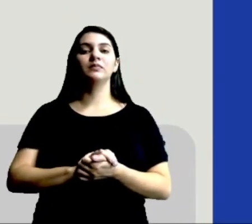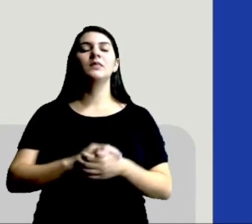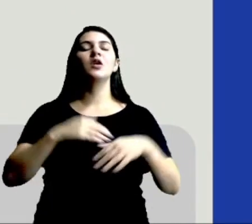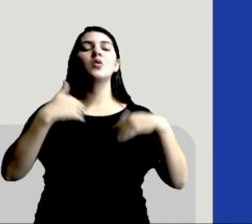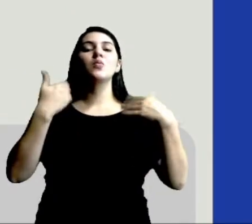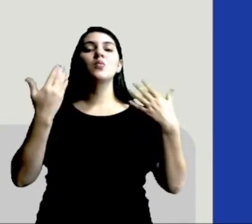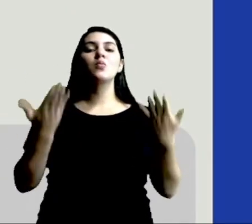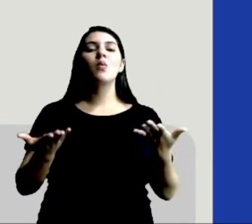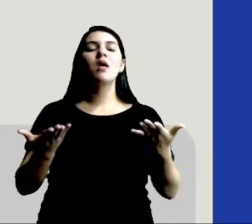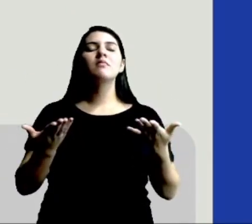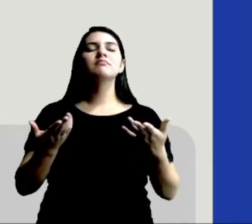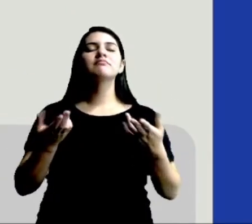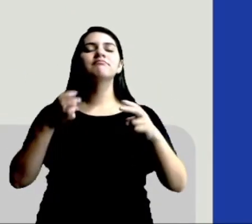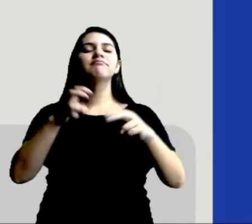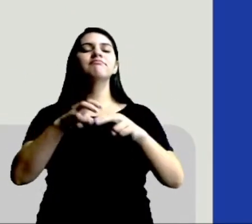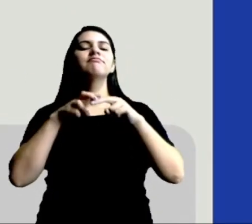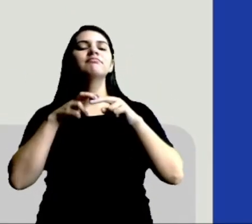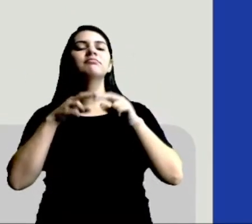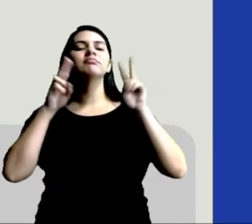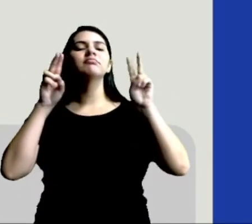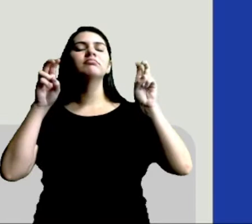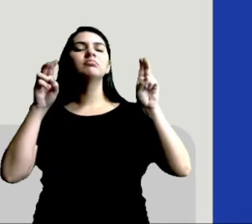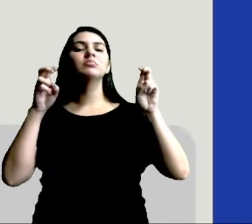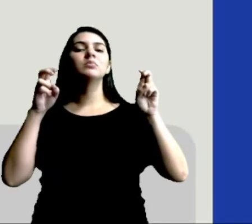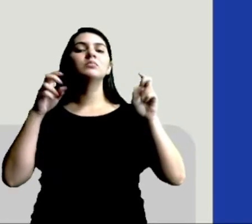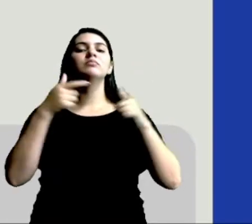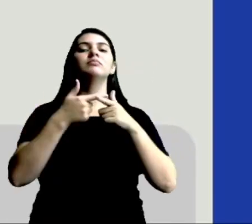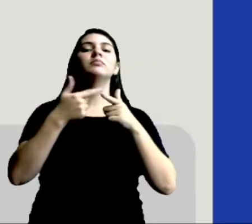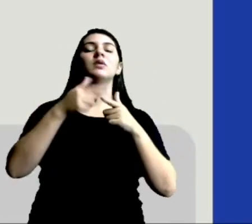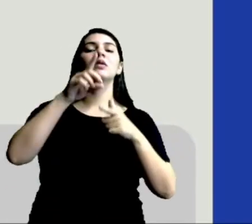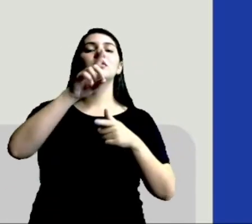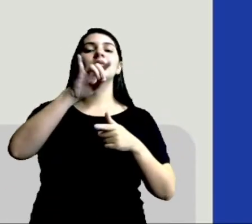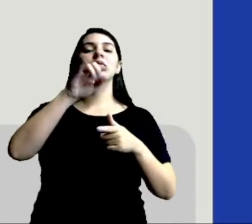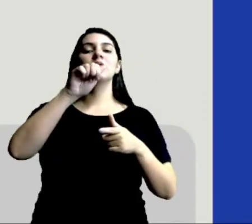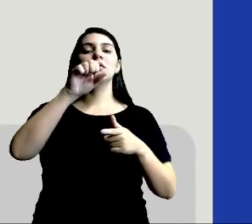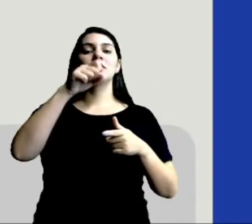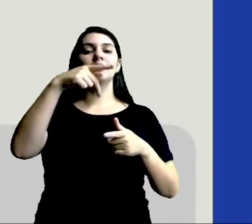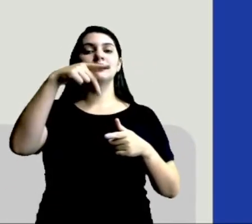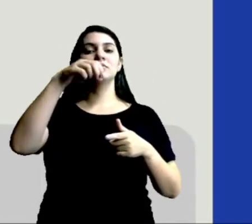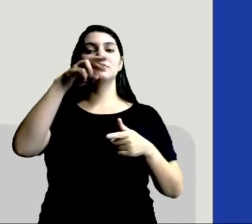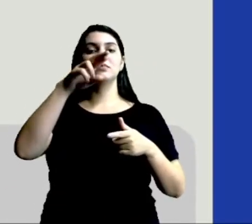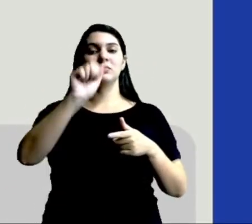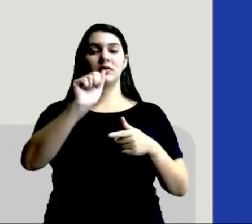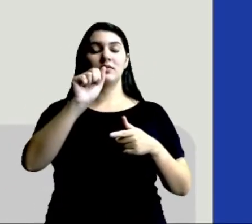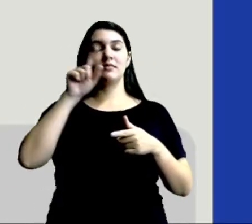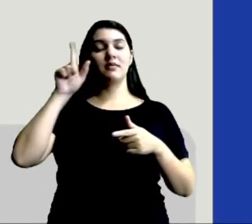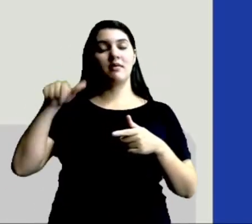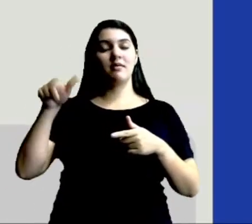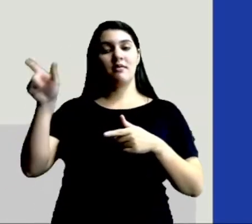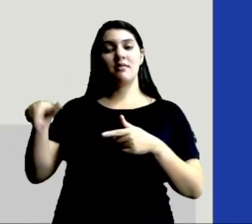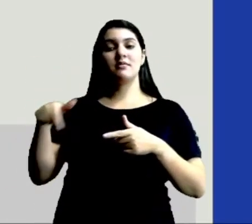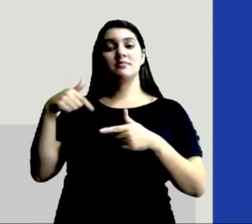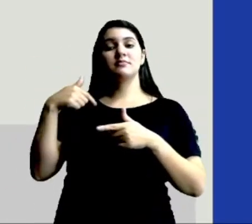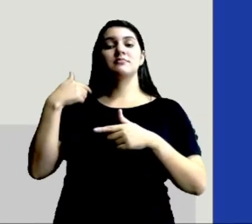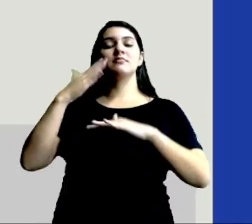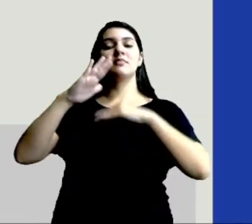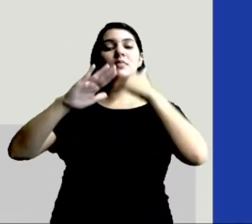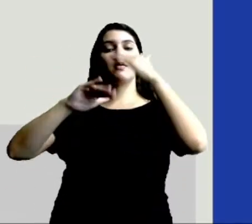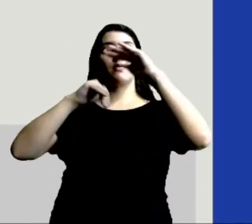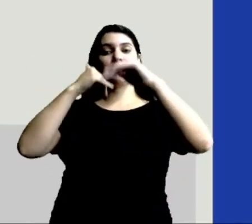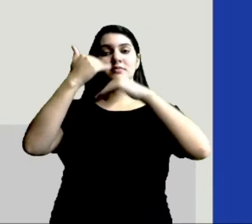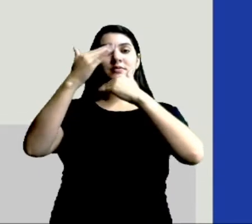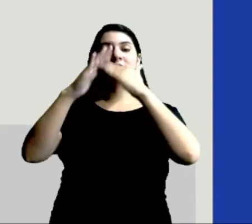E qual foi a causa dessa diáspora africana? Esse processo foi marcado pelo fluxo de pessoas